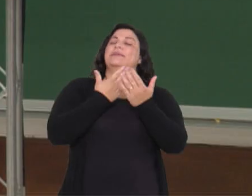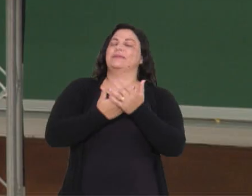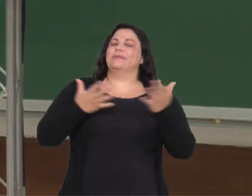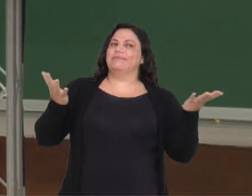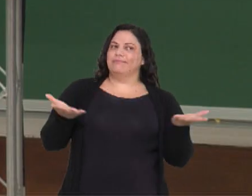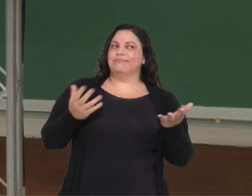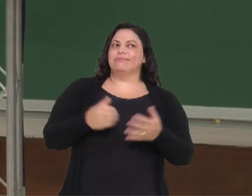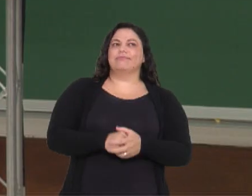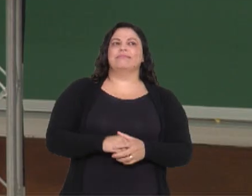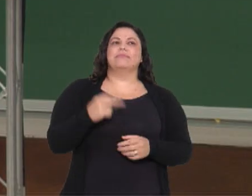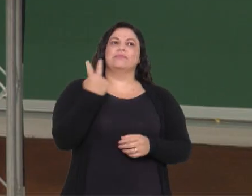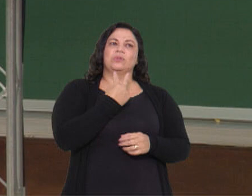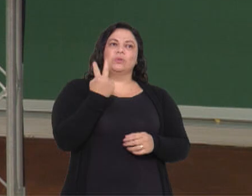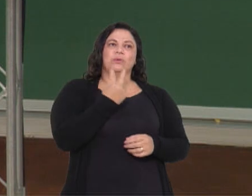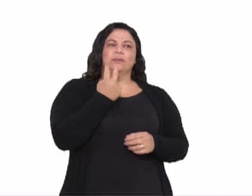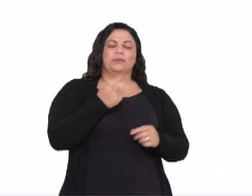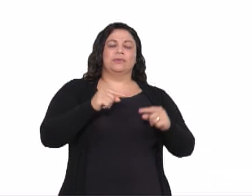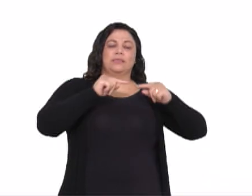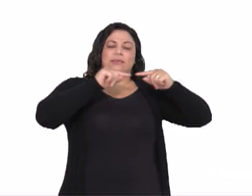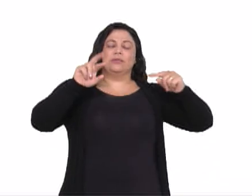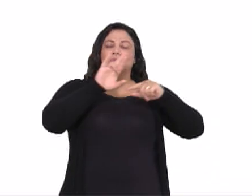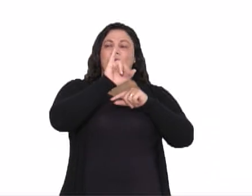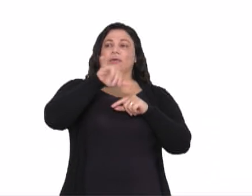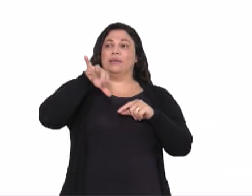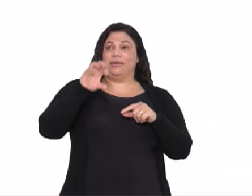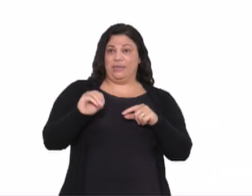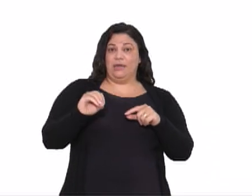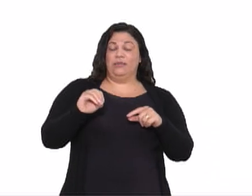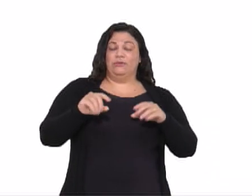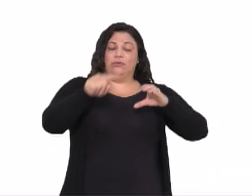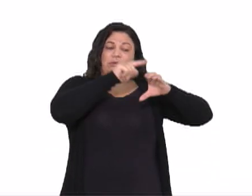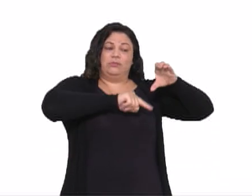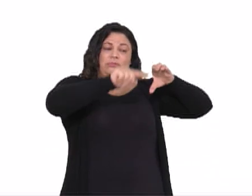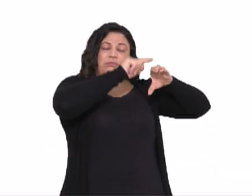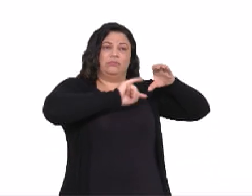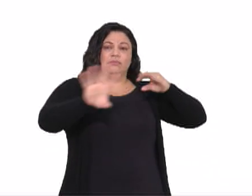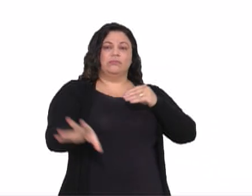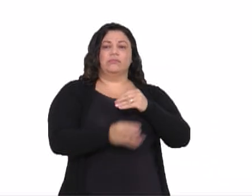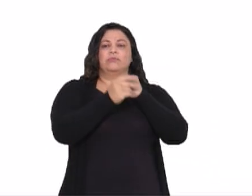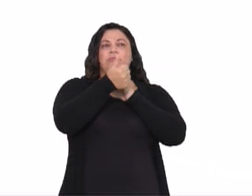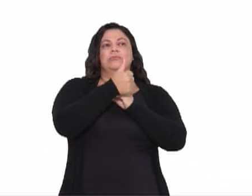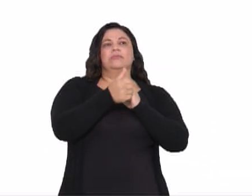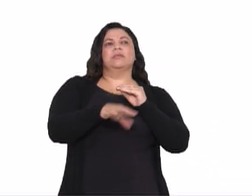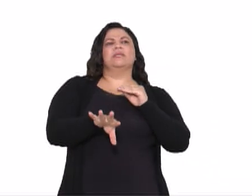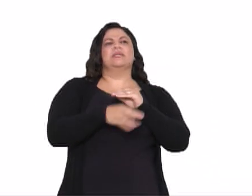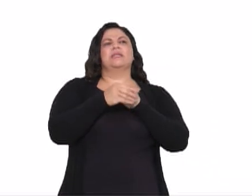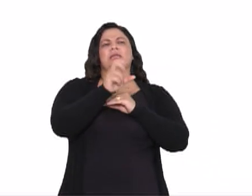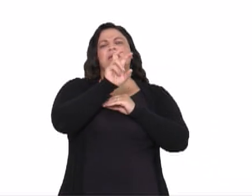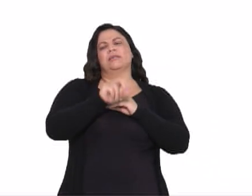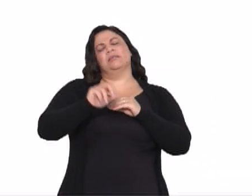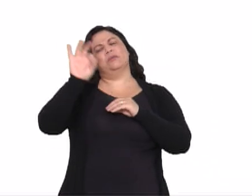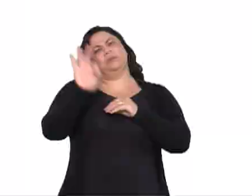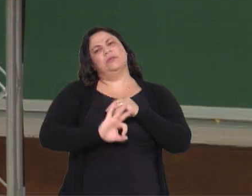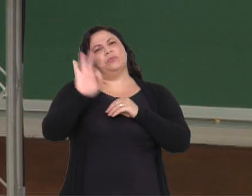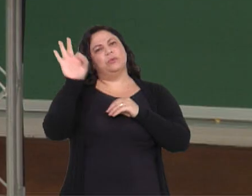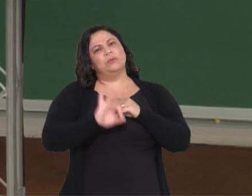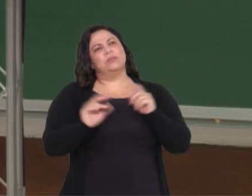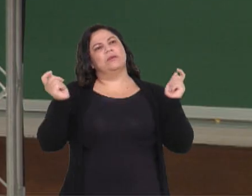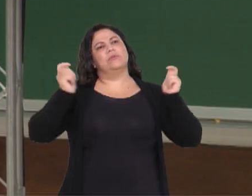2, né? Se o raio de uma circunferência tiver acréscimo de 50%, então o acréscimo percentual em seu comprimento será igual